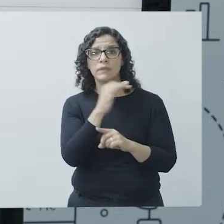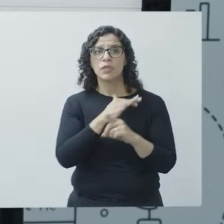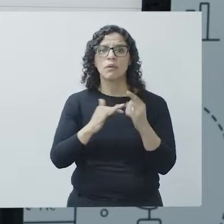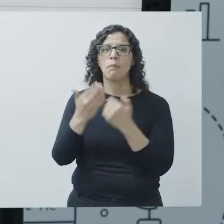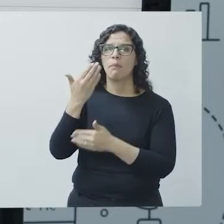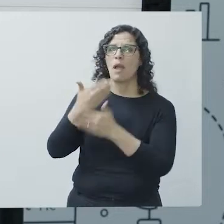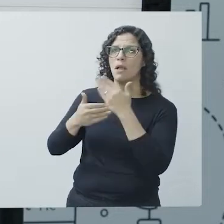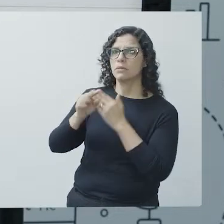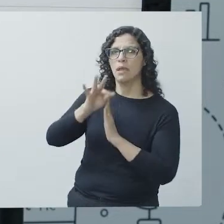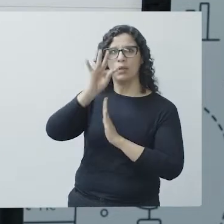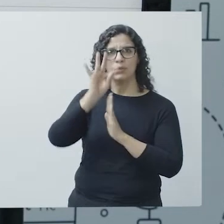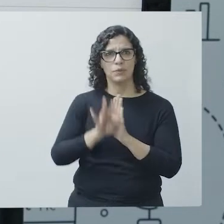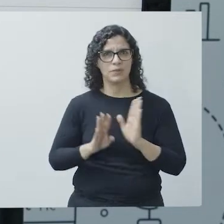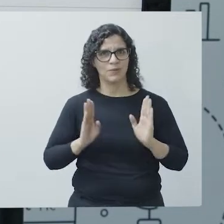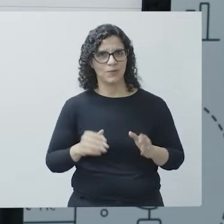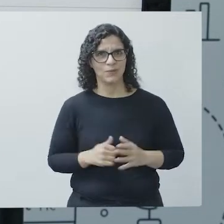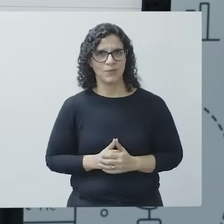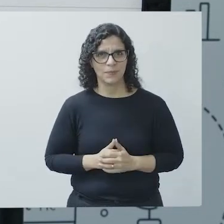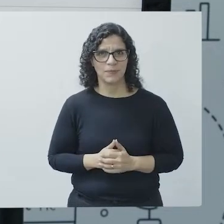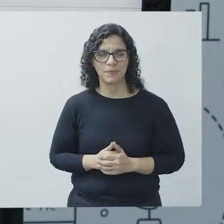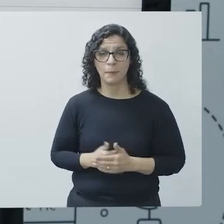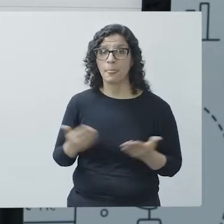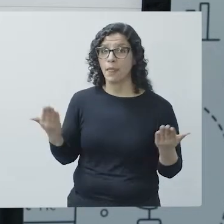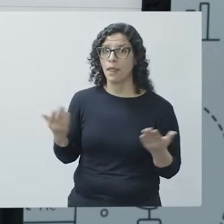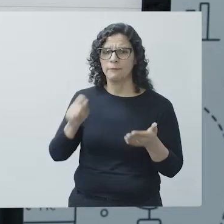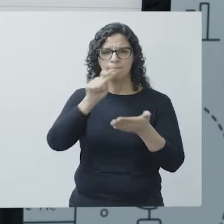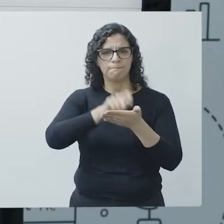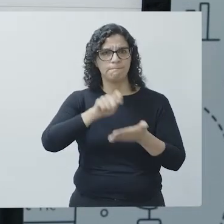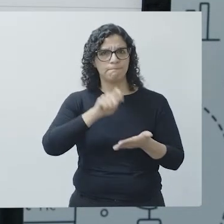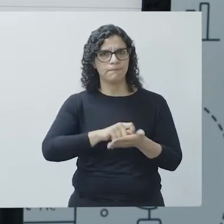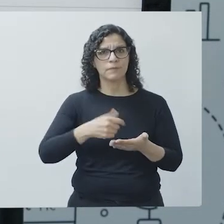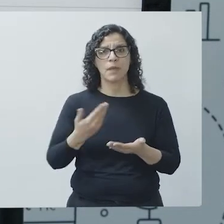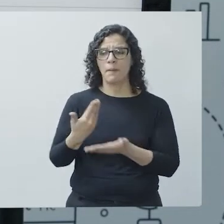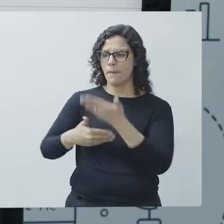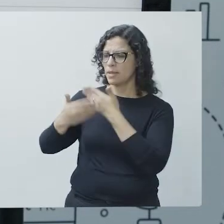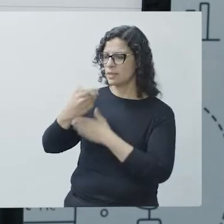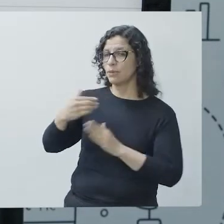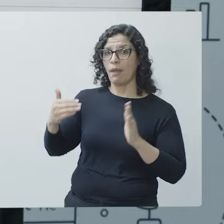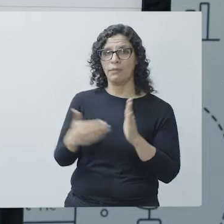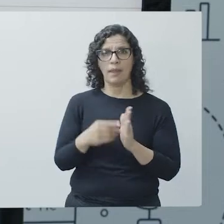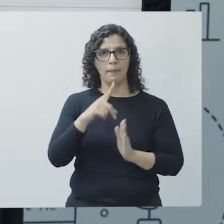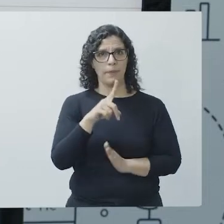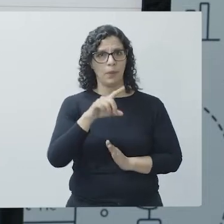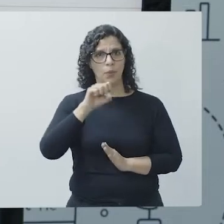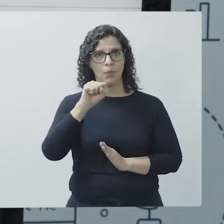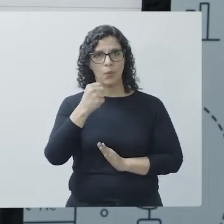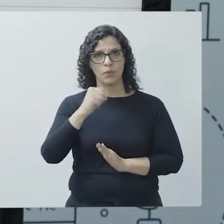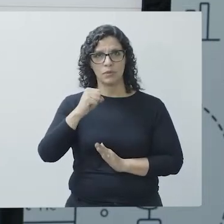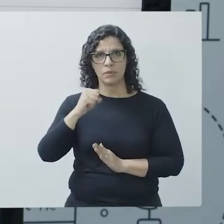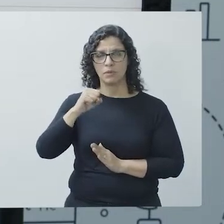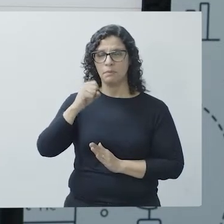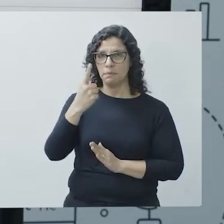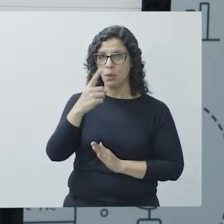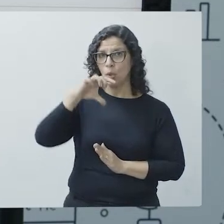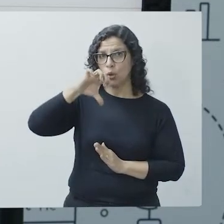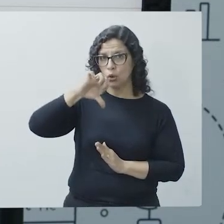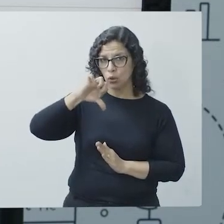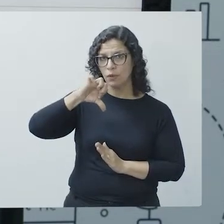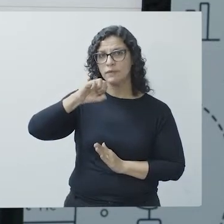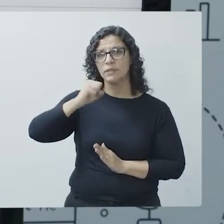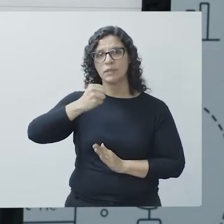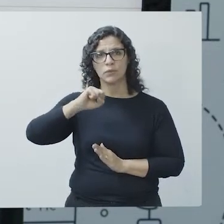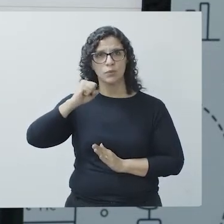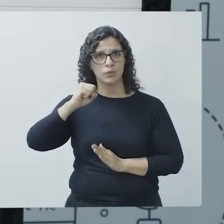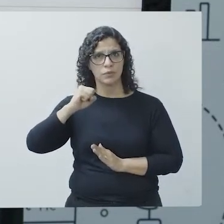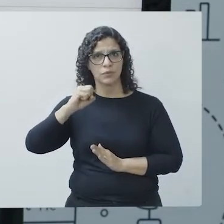pensar nesse texto lá, escrito lá, até o ano de 1908, que foi a data da morte dele.